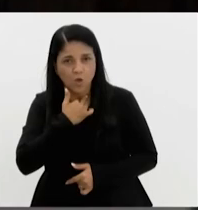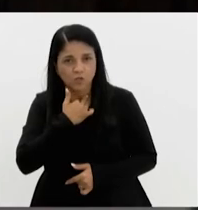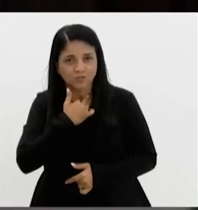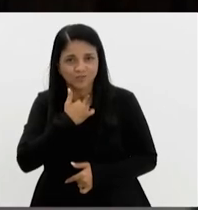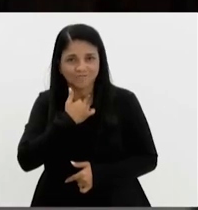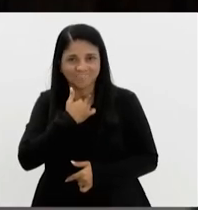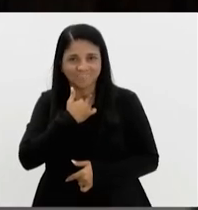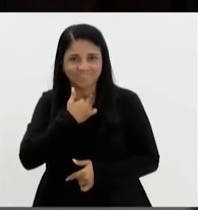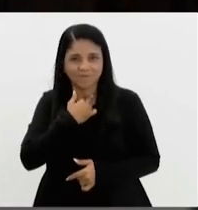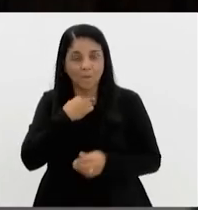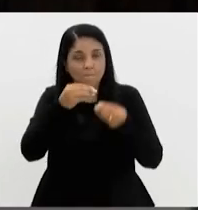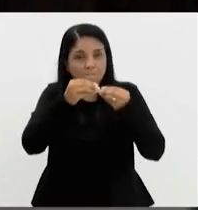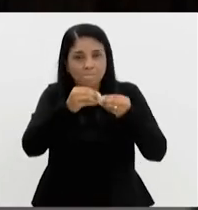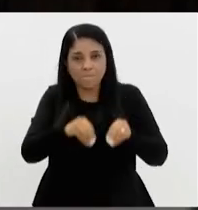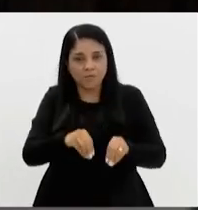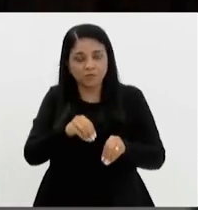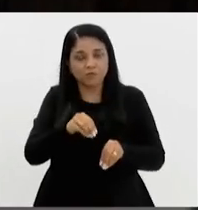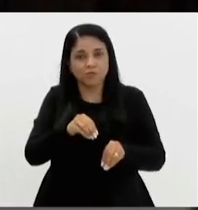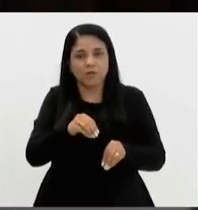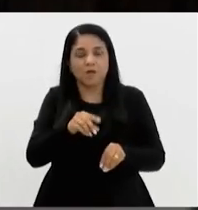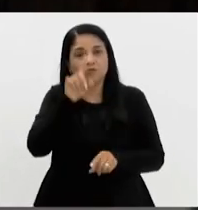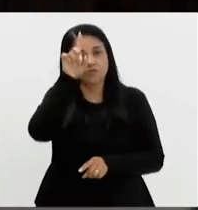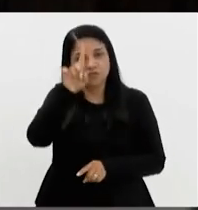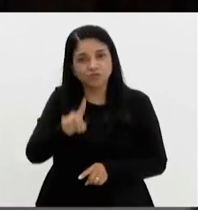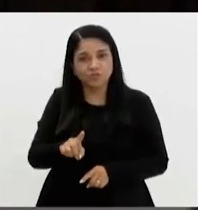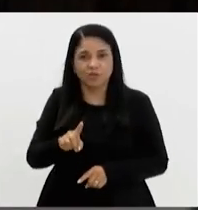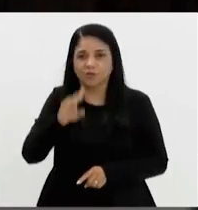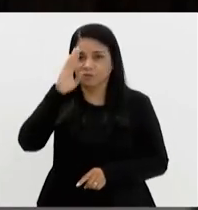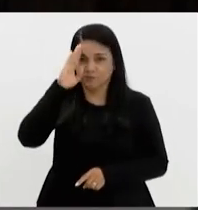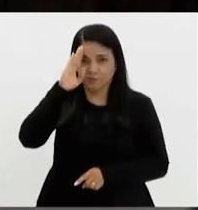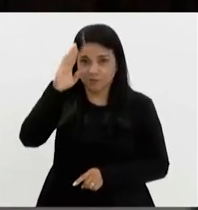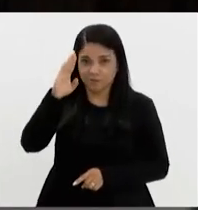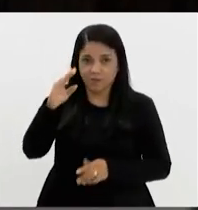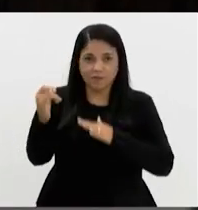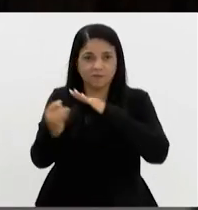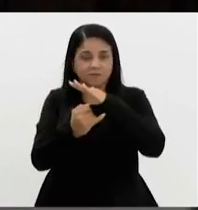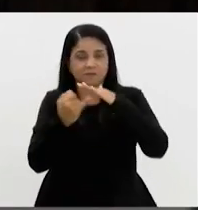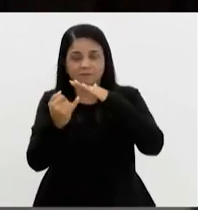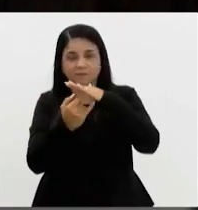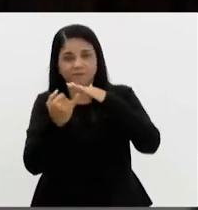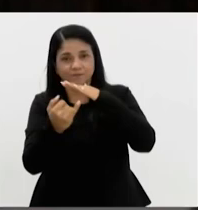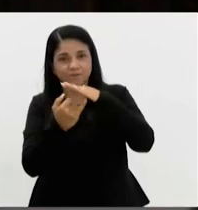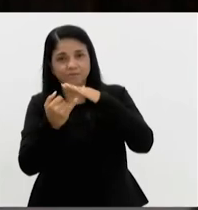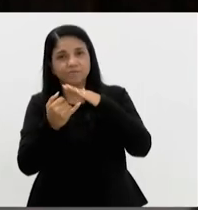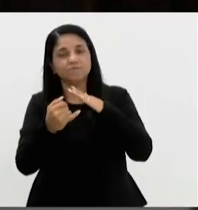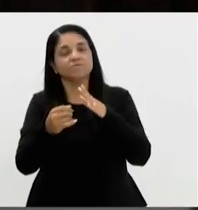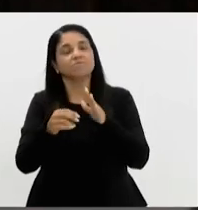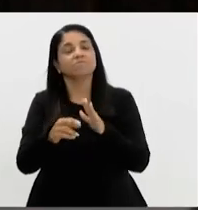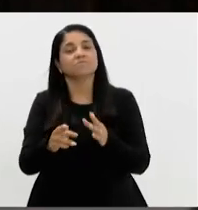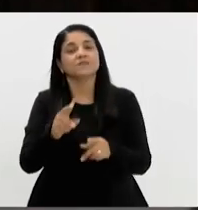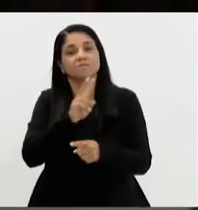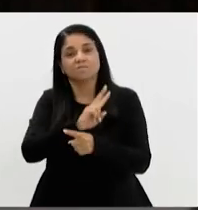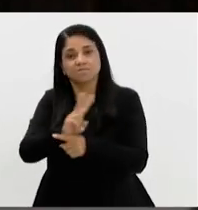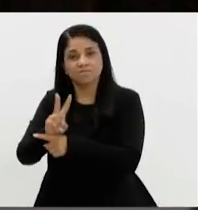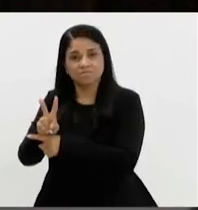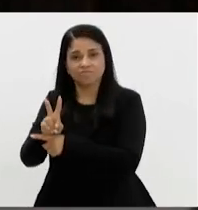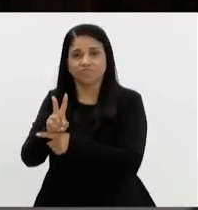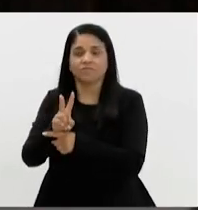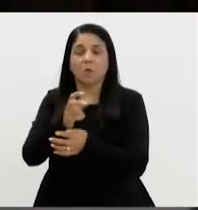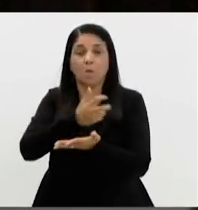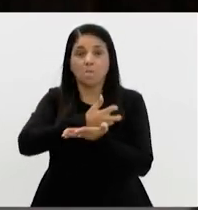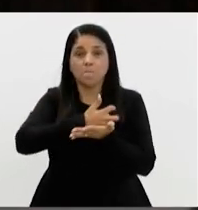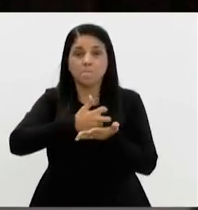comprometer integridade de outros direitos fundamentais e das instituições responsáveis pela sua preservação so pena de erosão do Estado